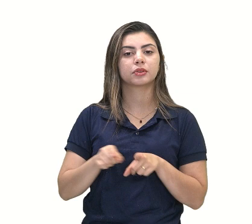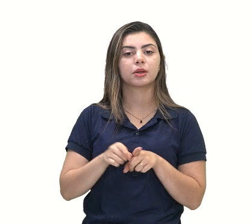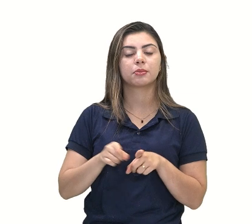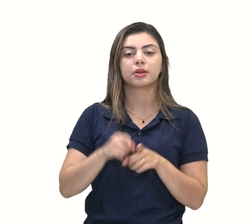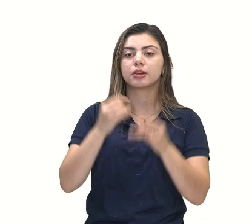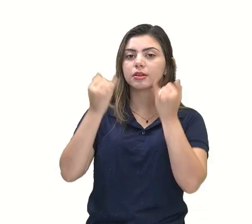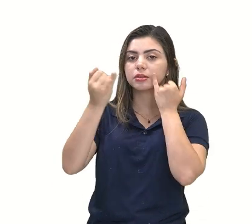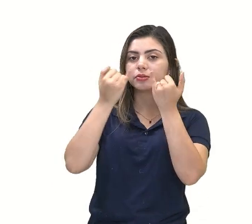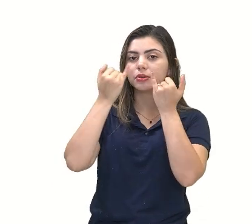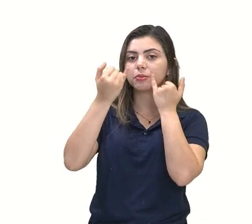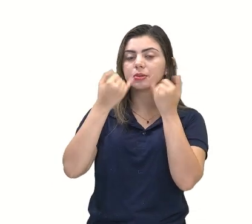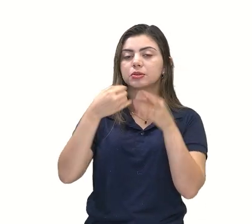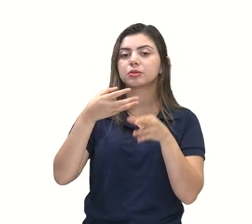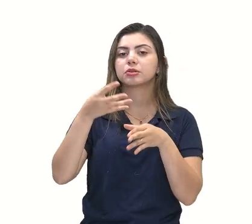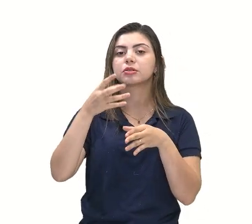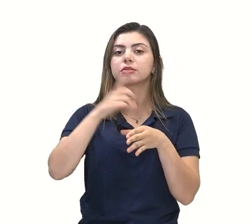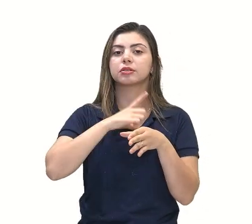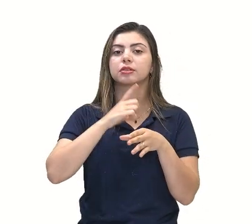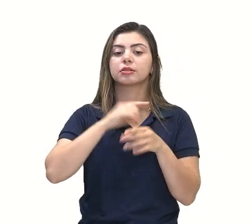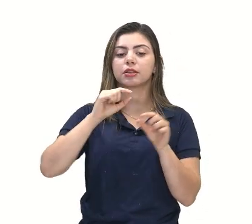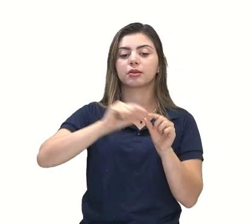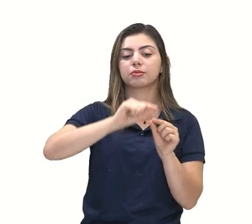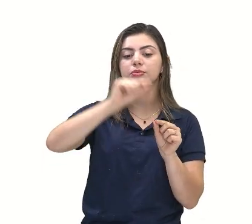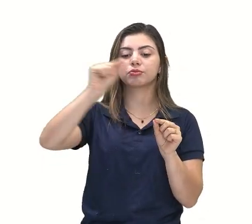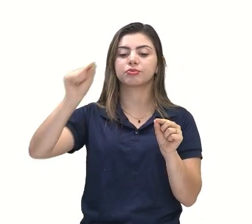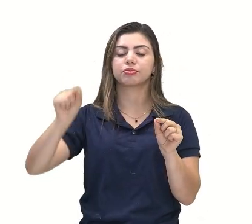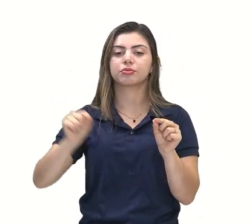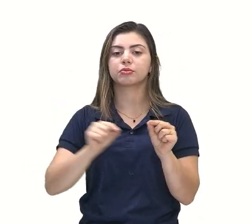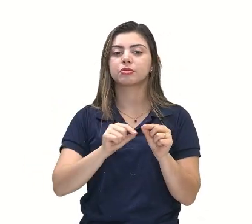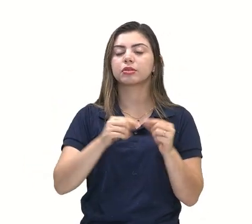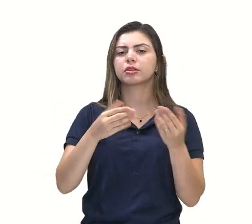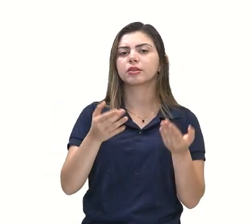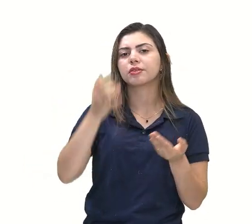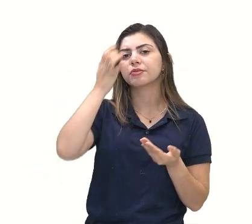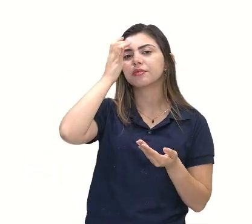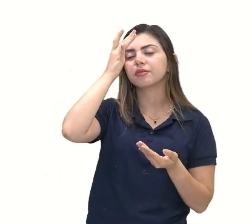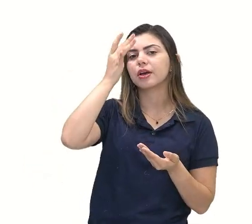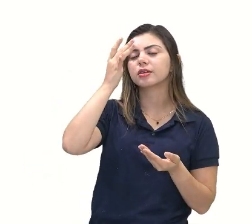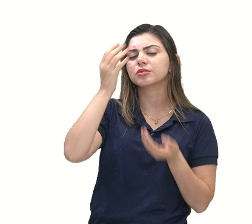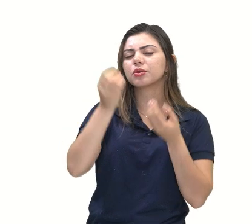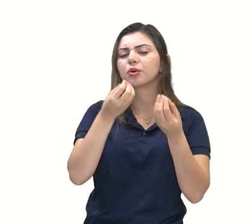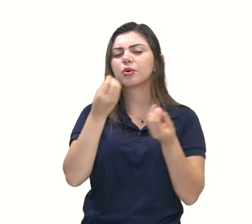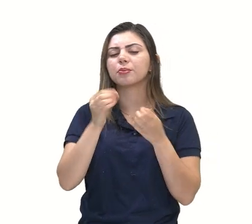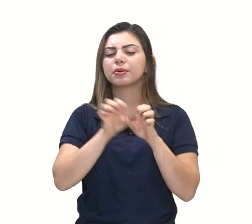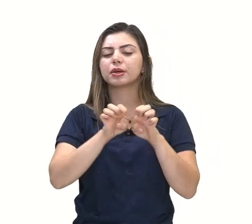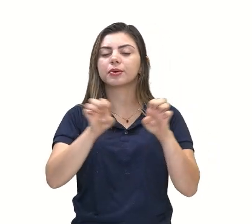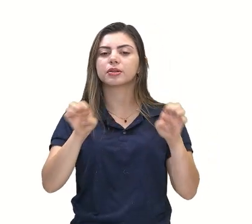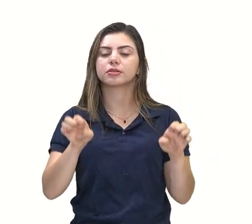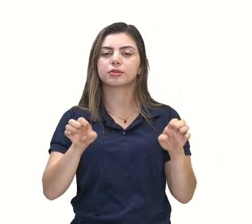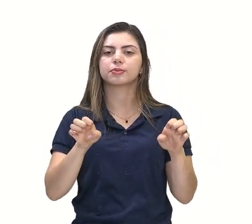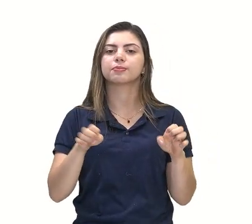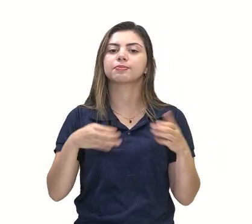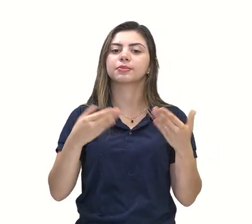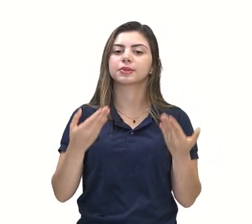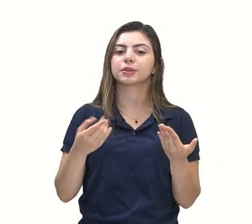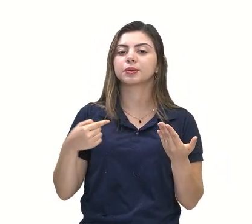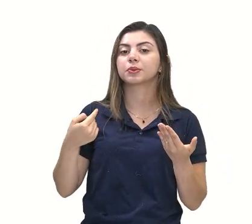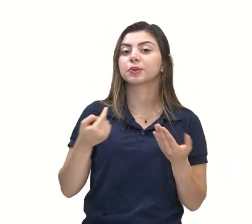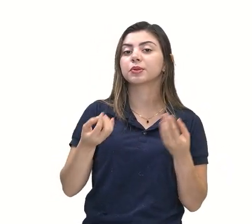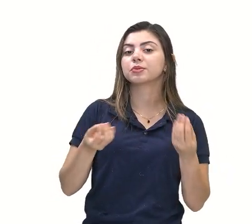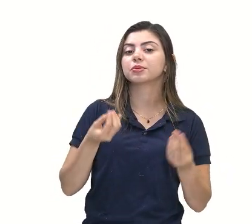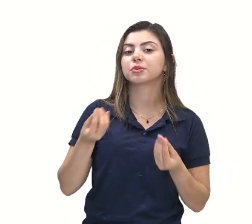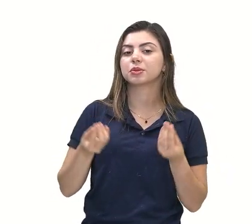da circunferência, nós vamos, para facilitar a interpretação, o que é que nós vamos fazer? Nós vamos pegar aqui, né, e vamos